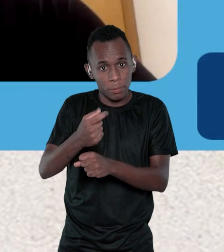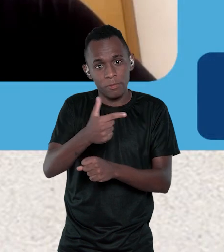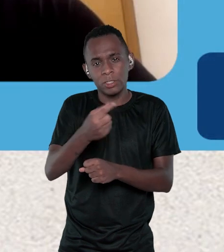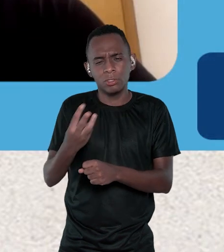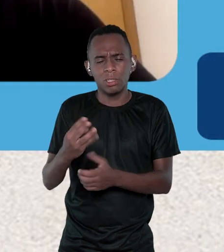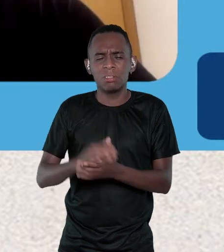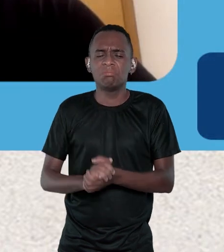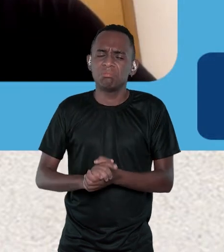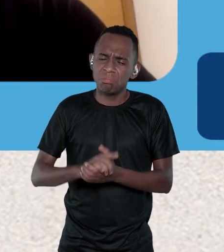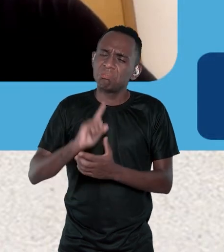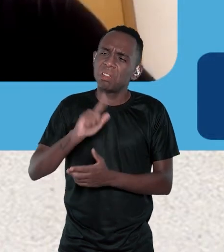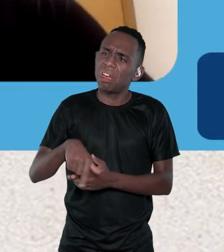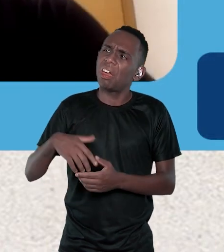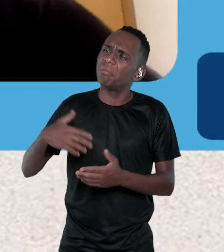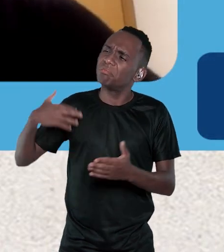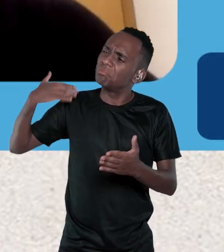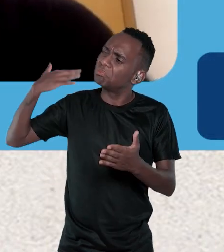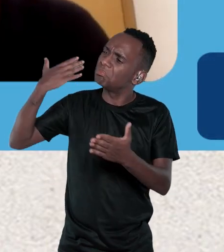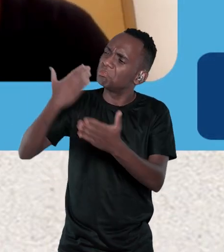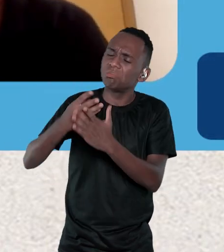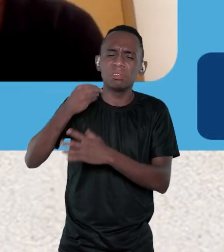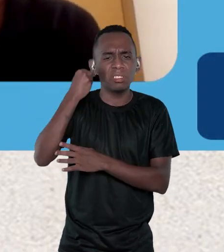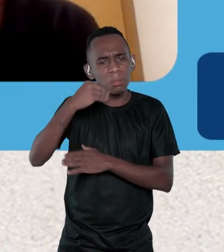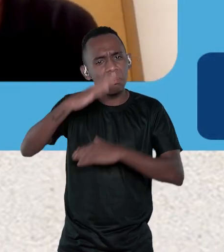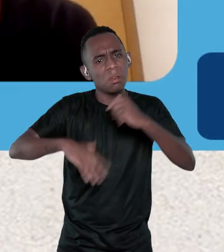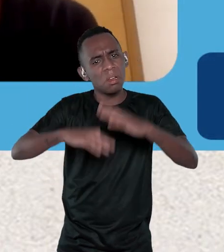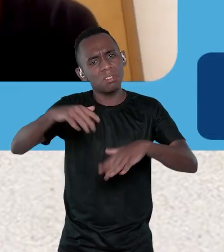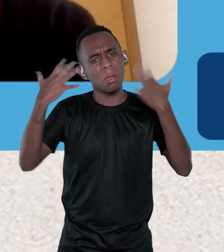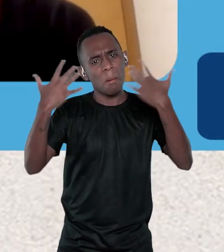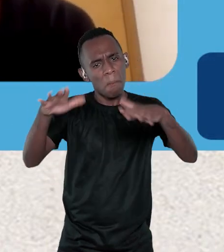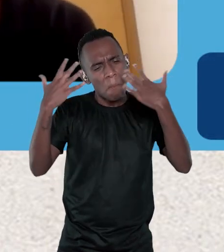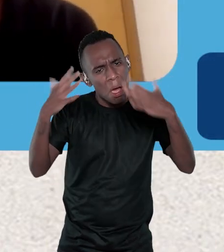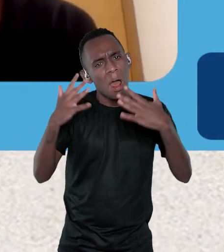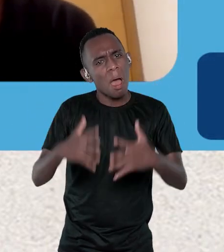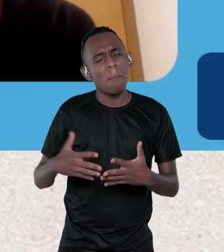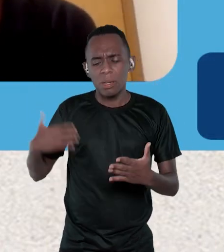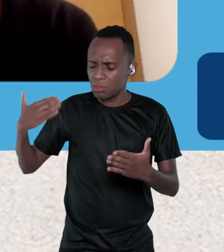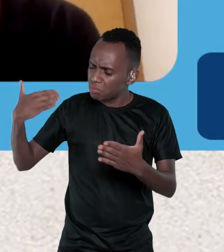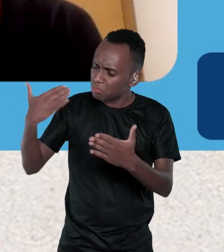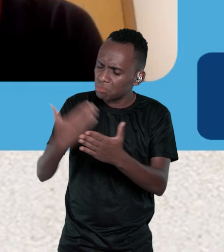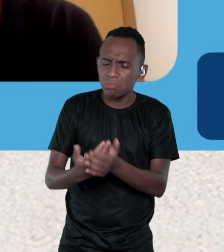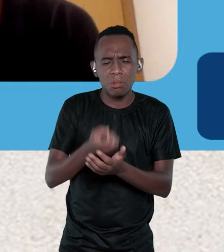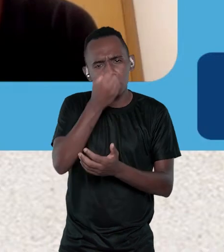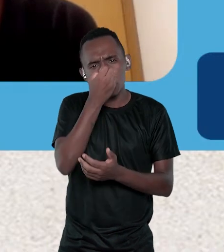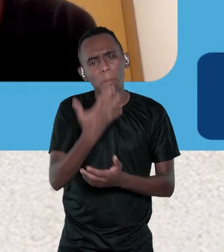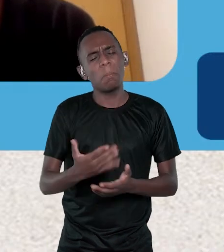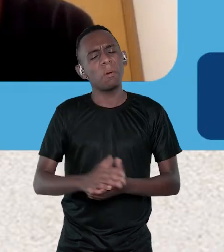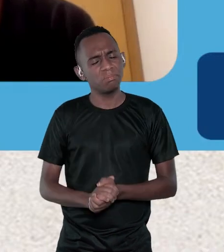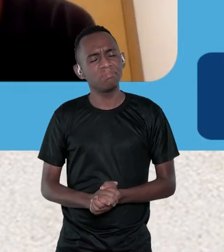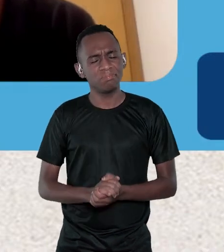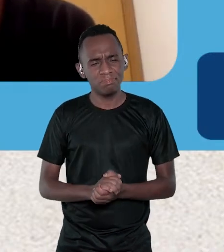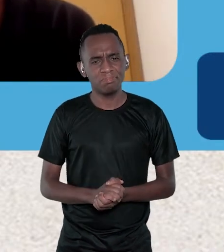muita história, né, Murilo, que a gente tem aqui para contar hoje. Parabéns pela sua trajetória desde o início.